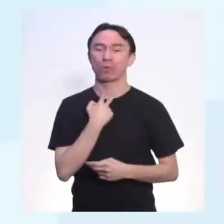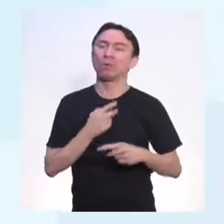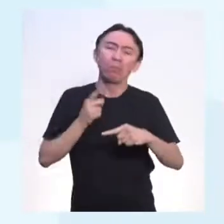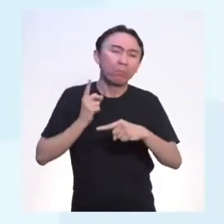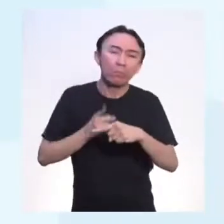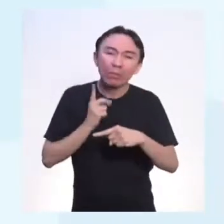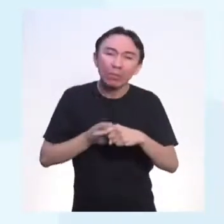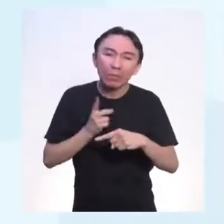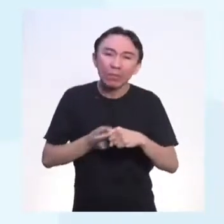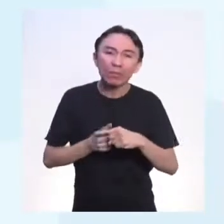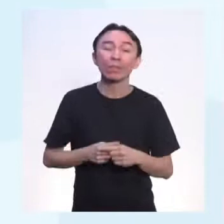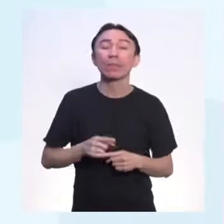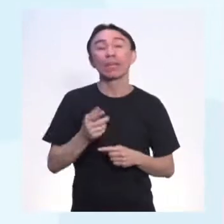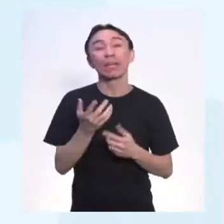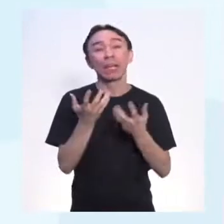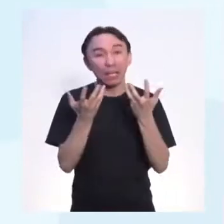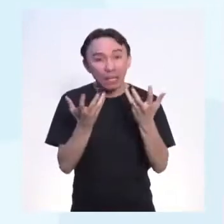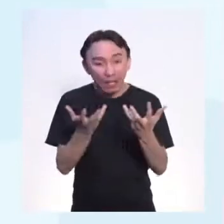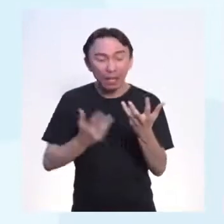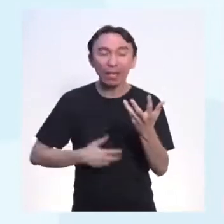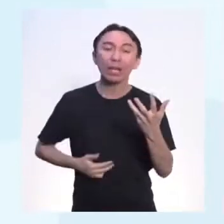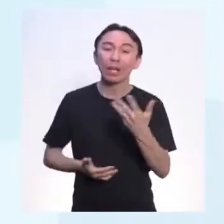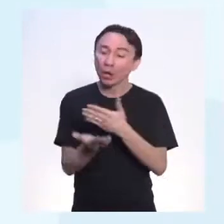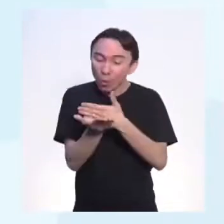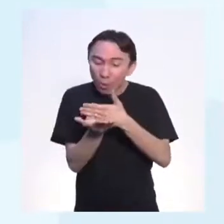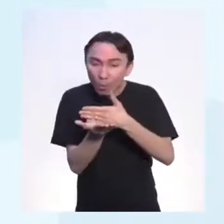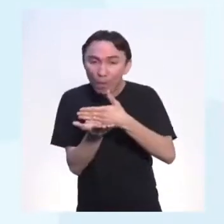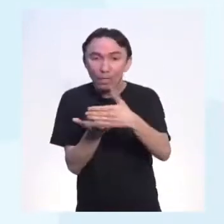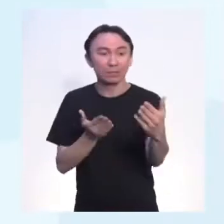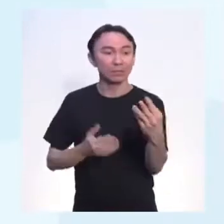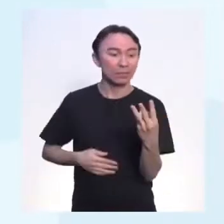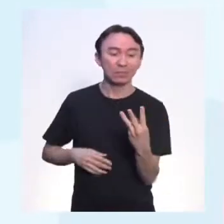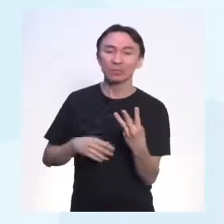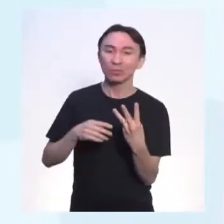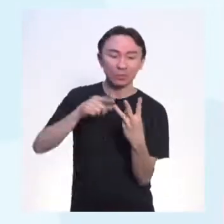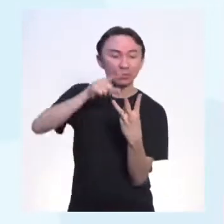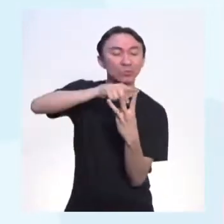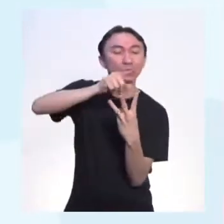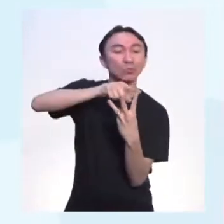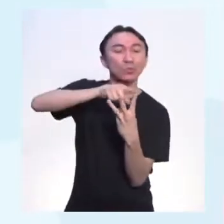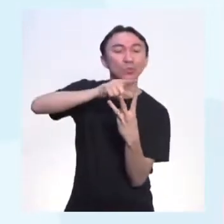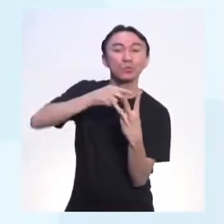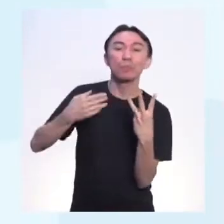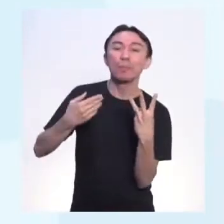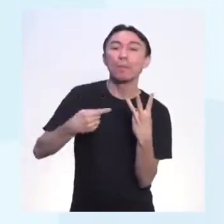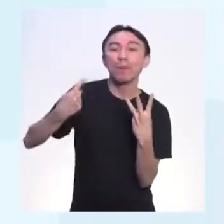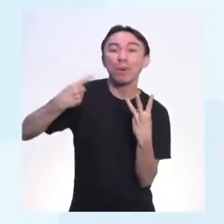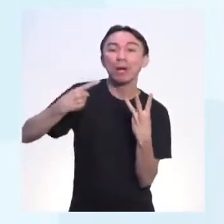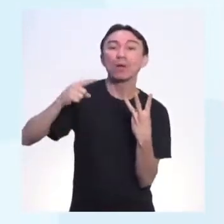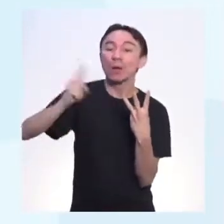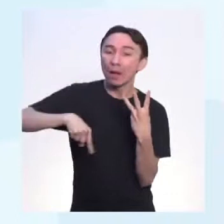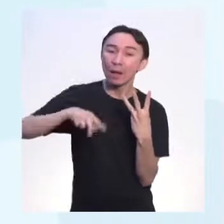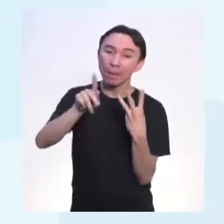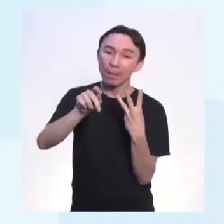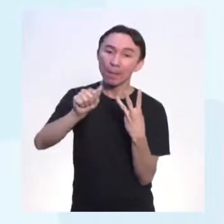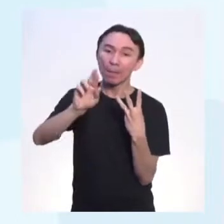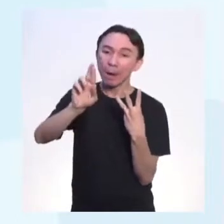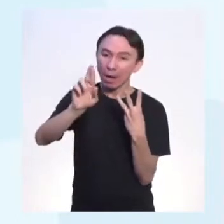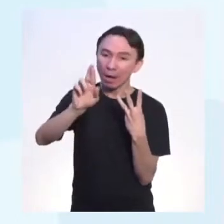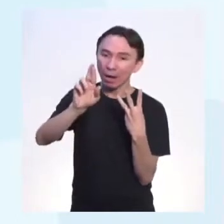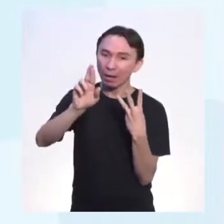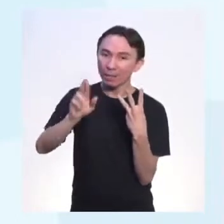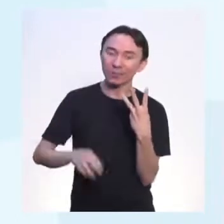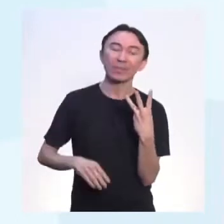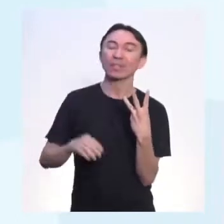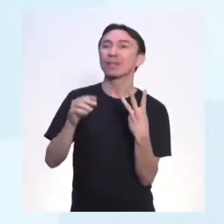está falando que quer que comece com um algarismo par. Quais são os números pares? 0,